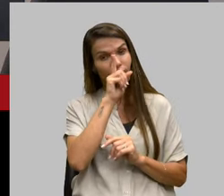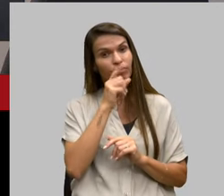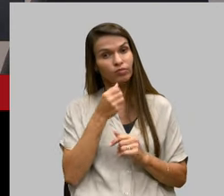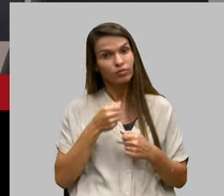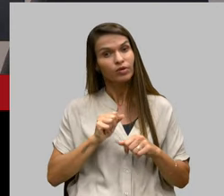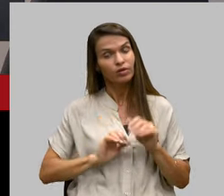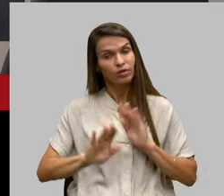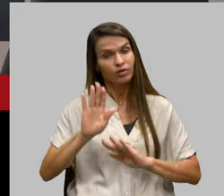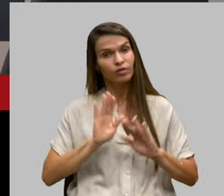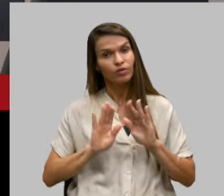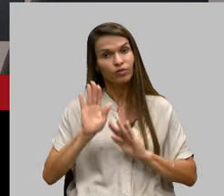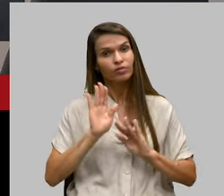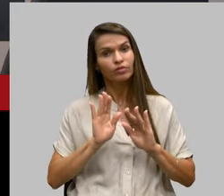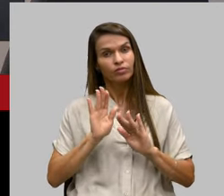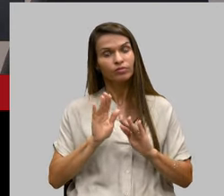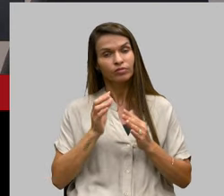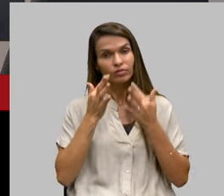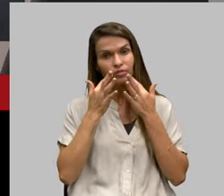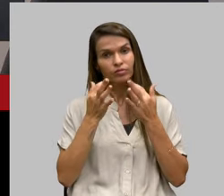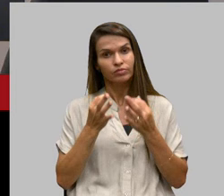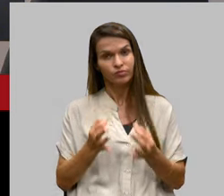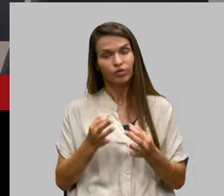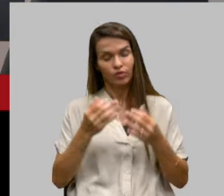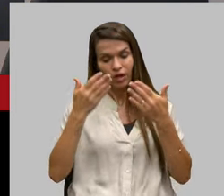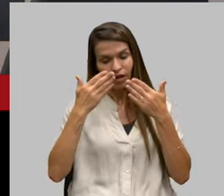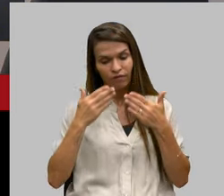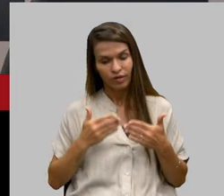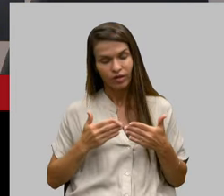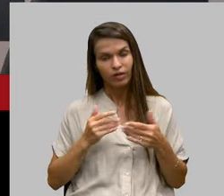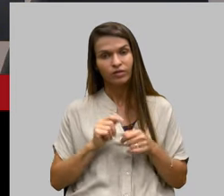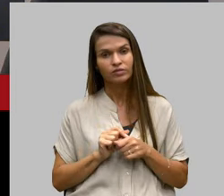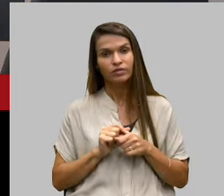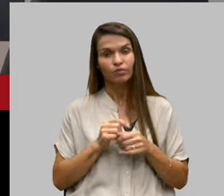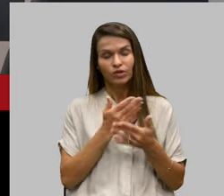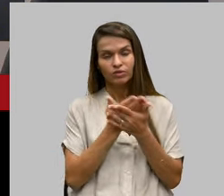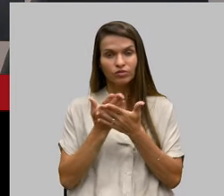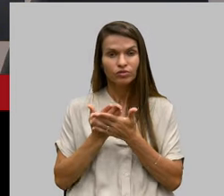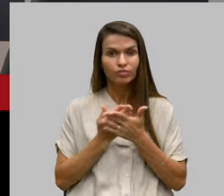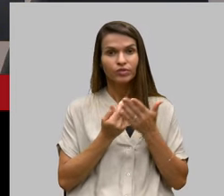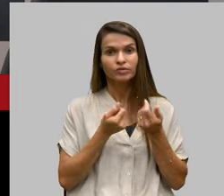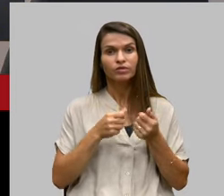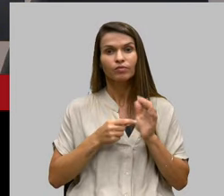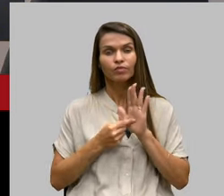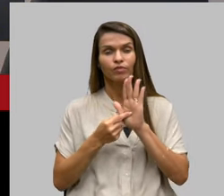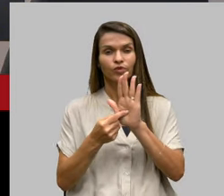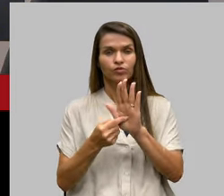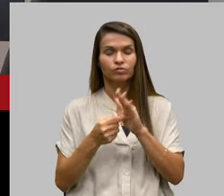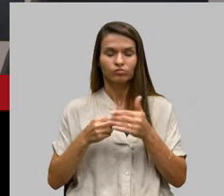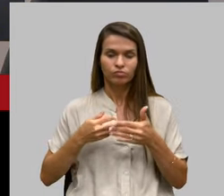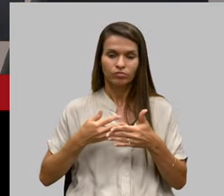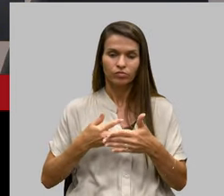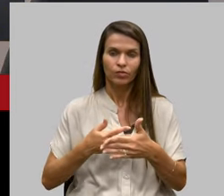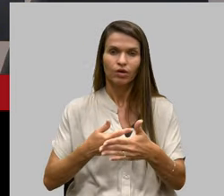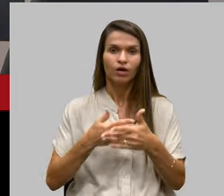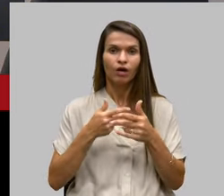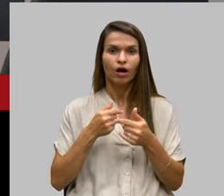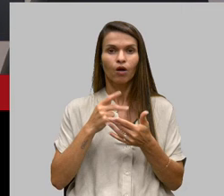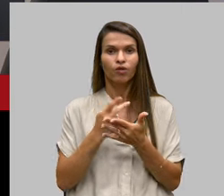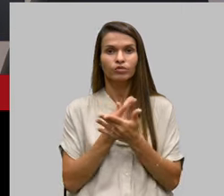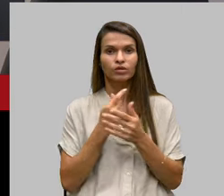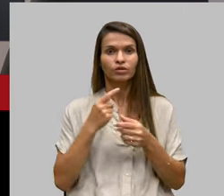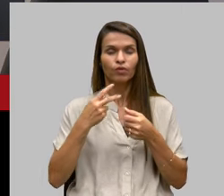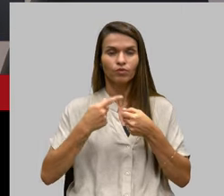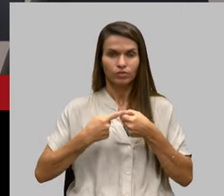tomar eh conta disso quando a gente vai fazer essas análises porque esses estudos precisam mostrar viabilidade em longo prazo caso contrário acontece como esse município que Eu